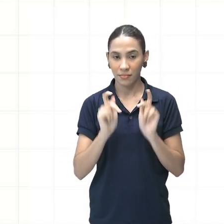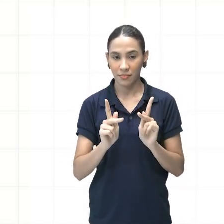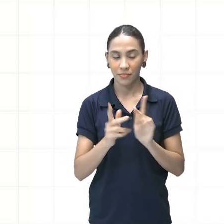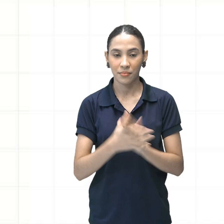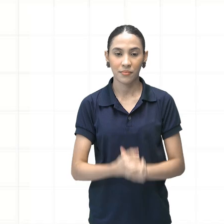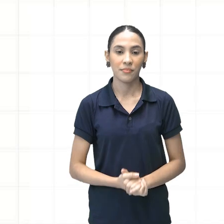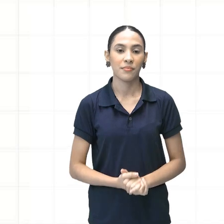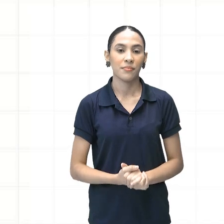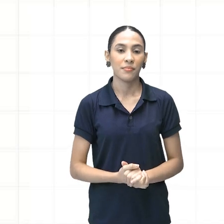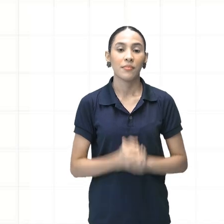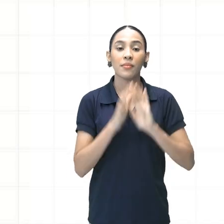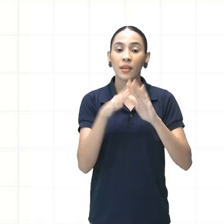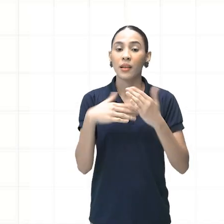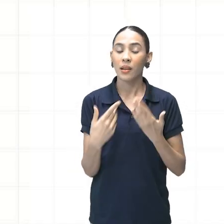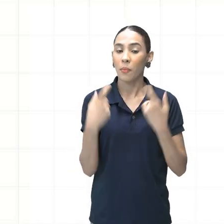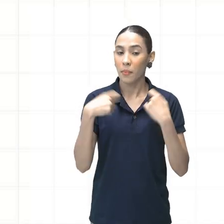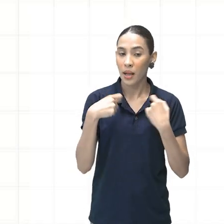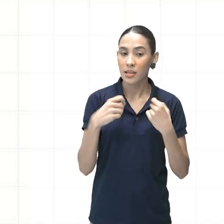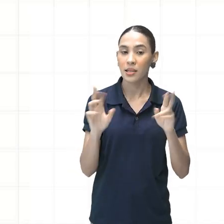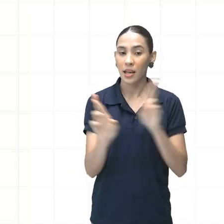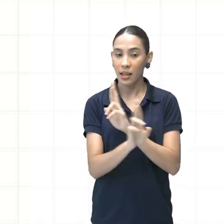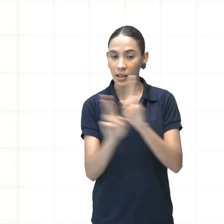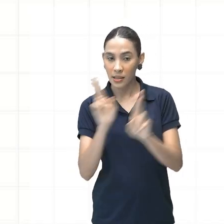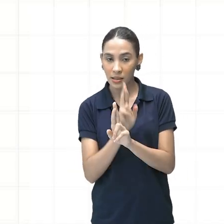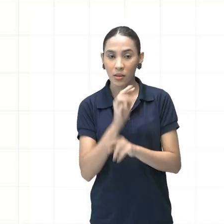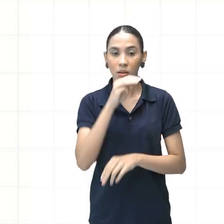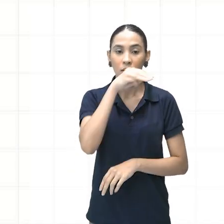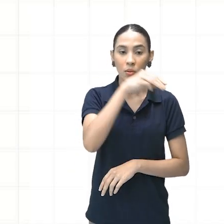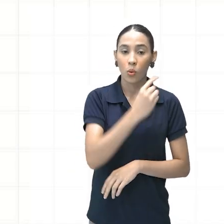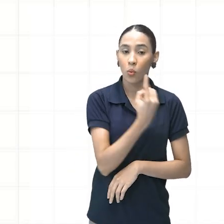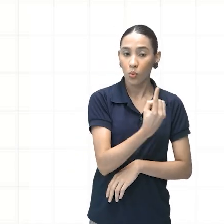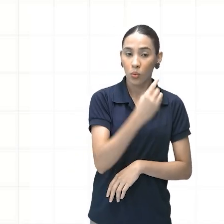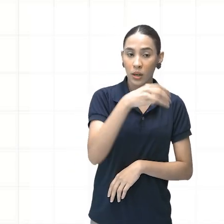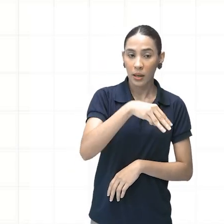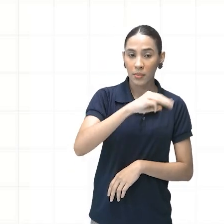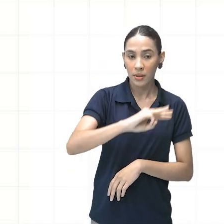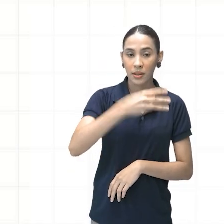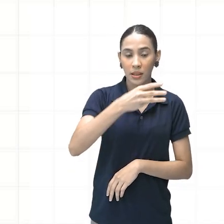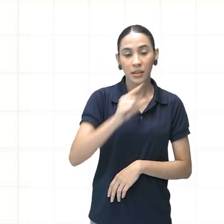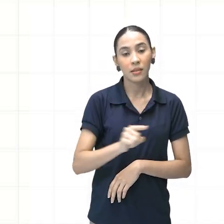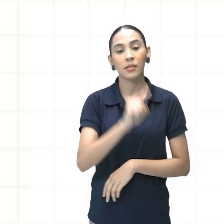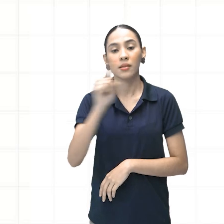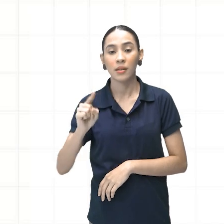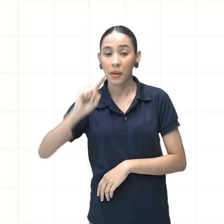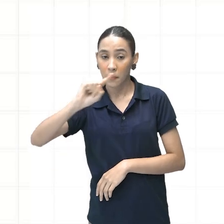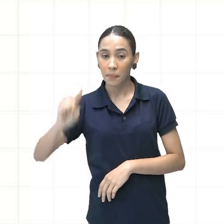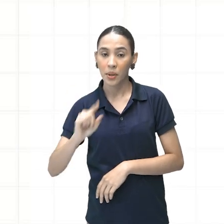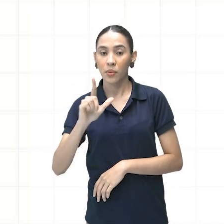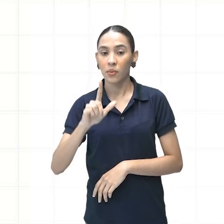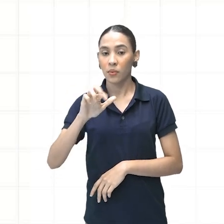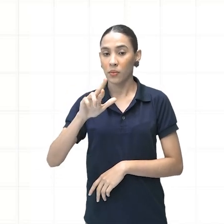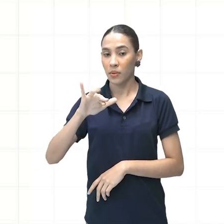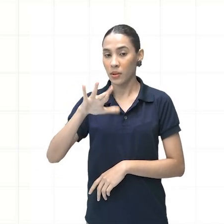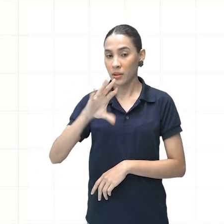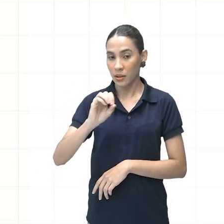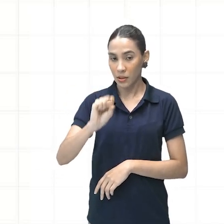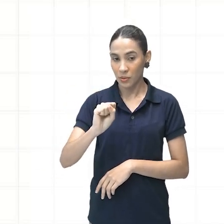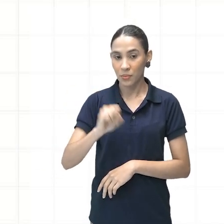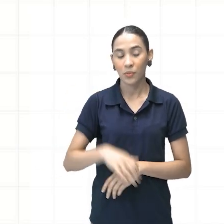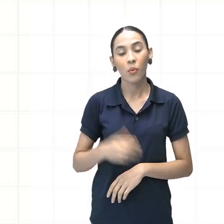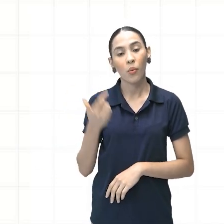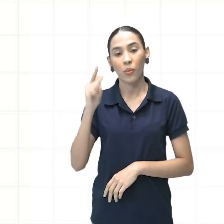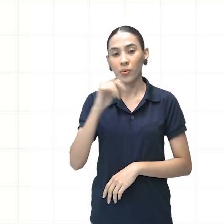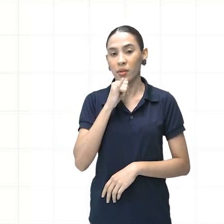aí? Então, eu tenho que ter essa relação. 1 metro cúbico equivale a 1.000 litros. Vamos ao